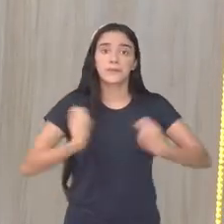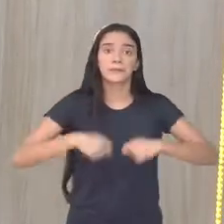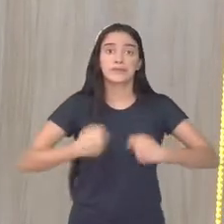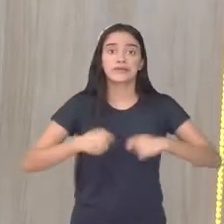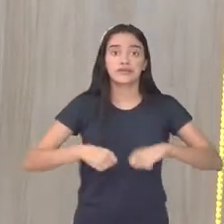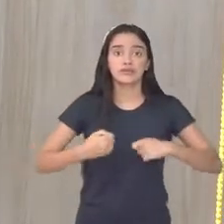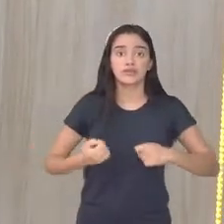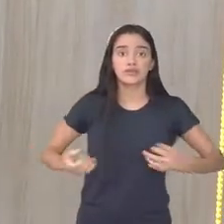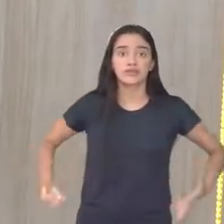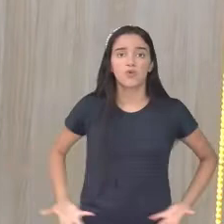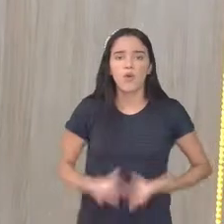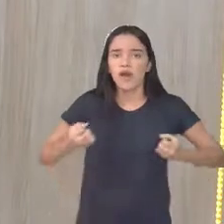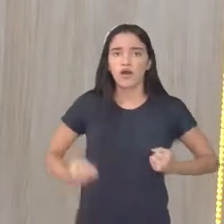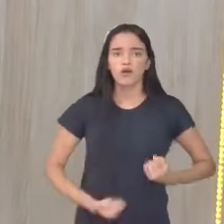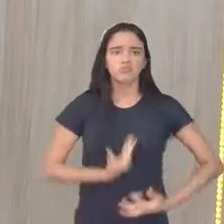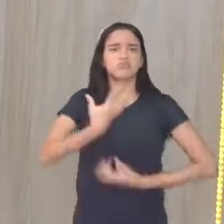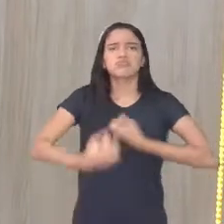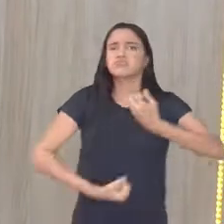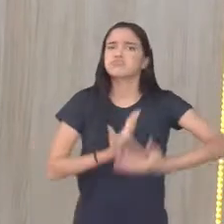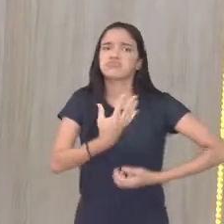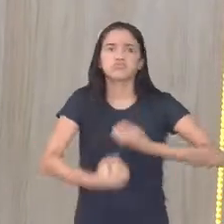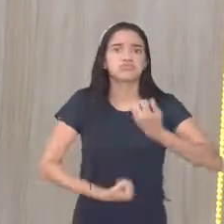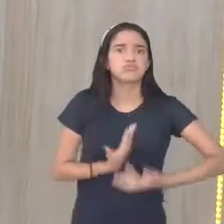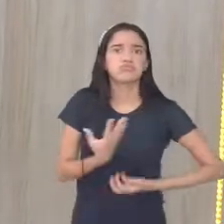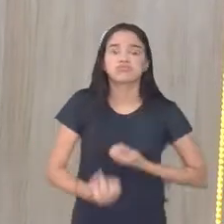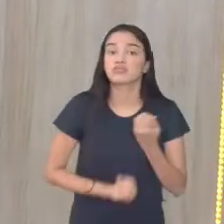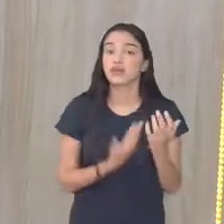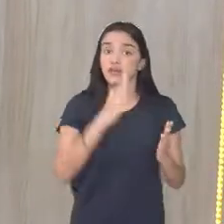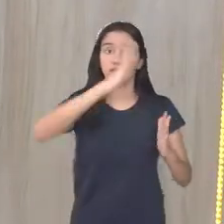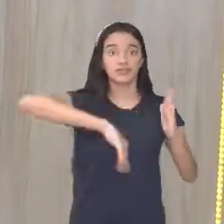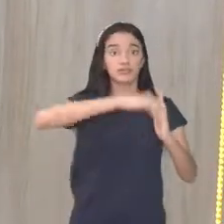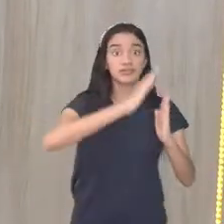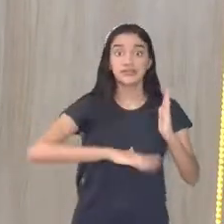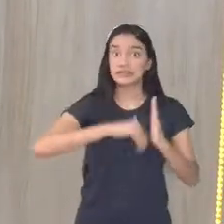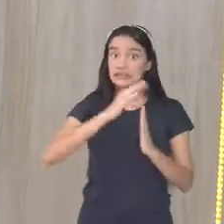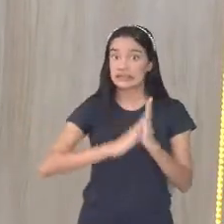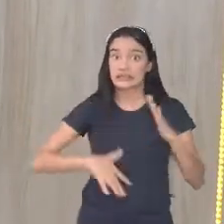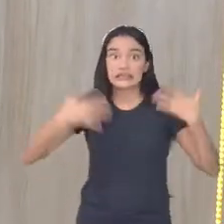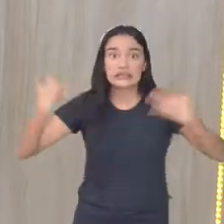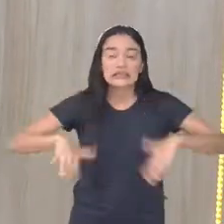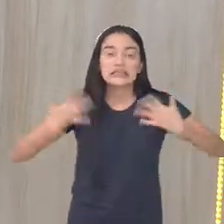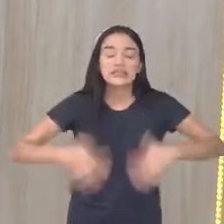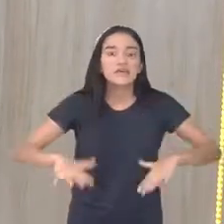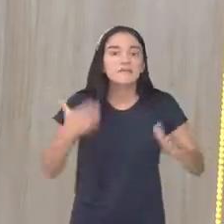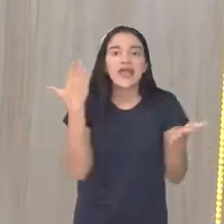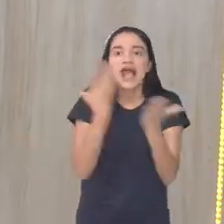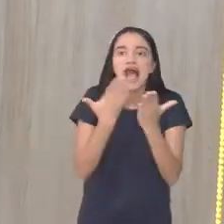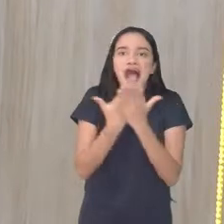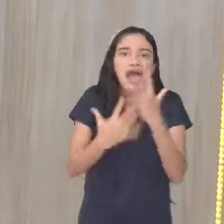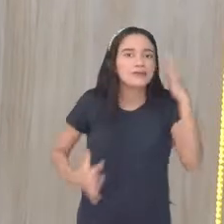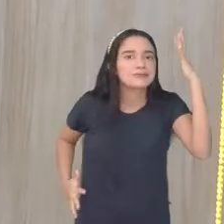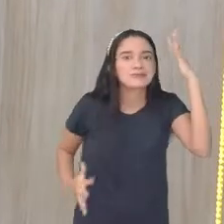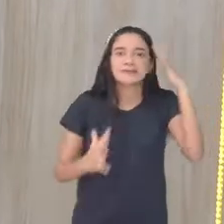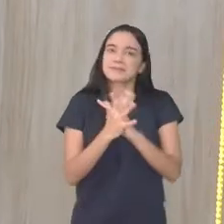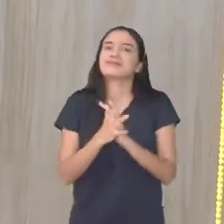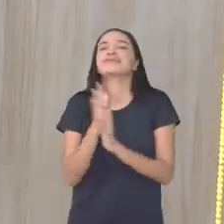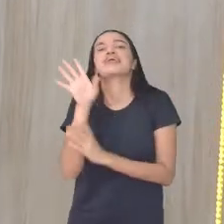alternativa? Ou o simulacro mesmo, que é a ideia de algo que é falso. Né? É quando a pessoa